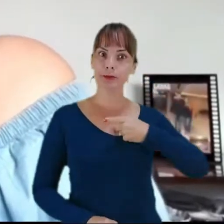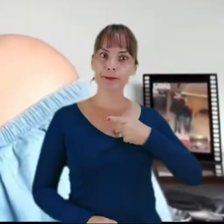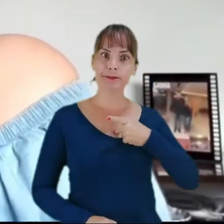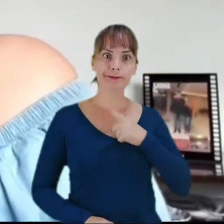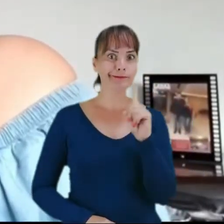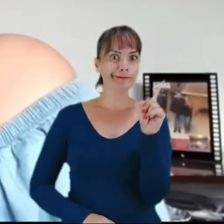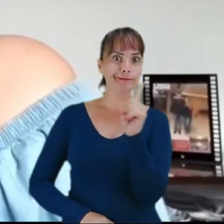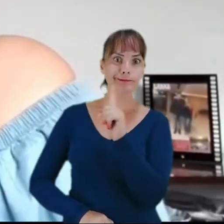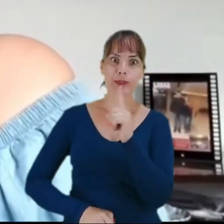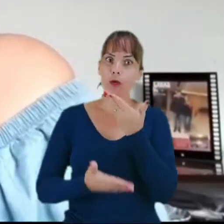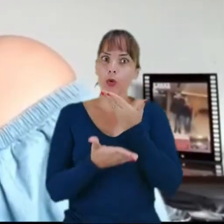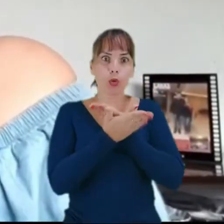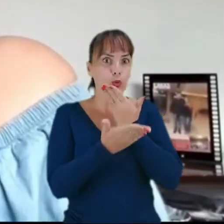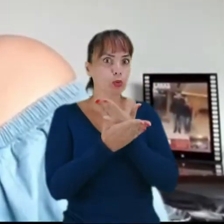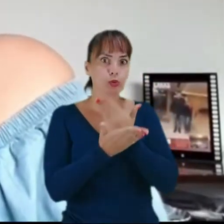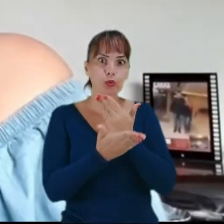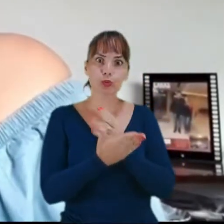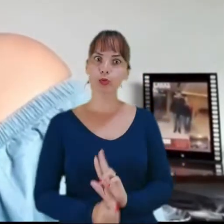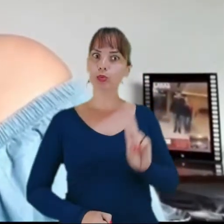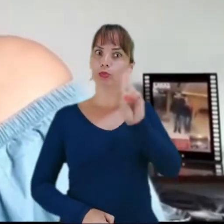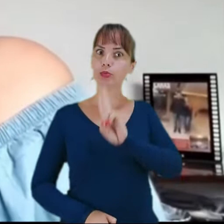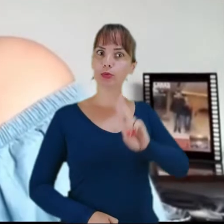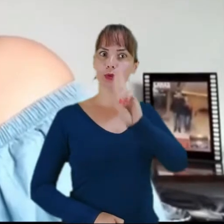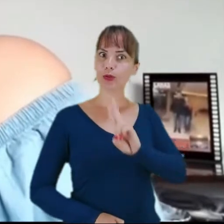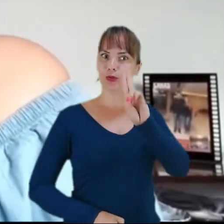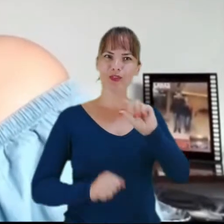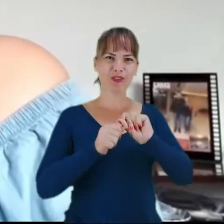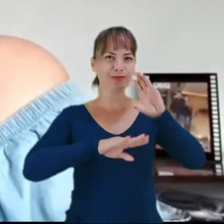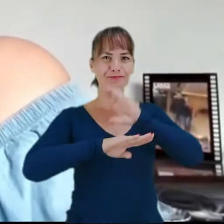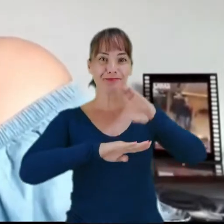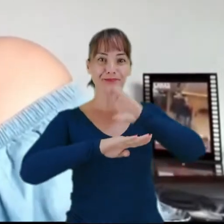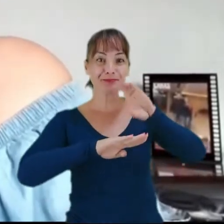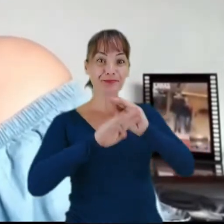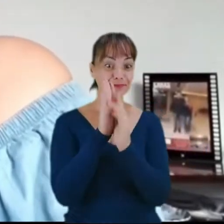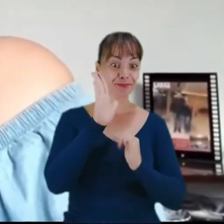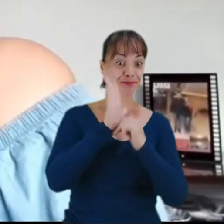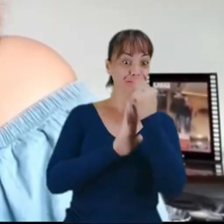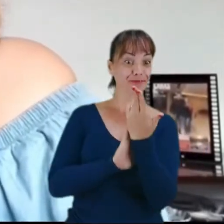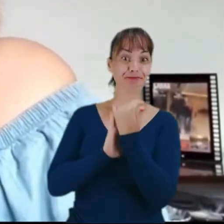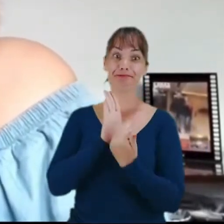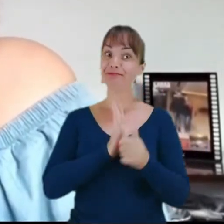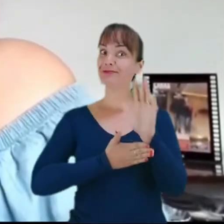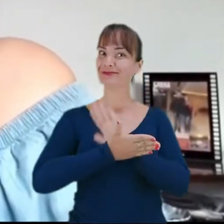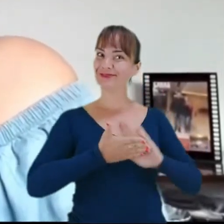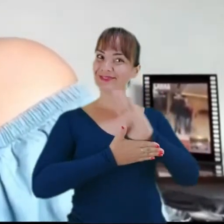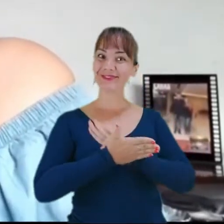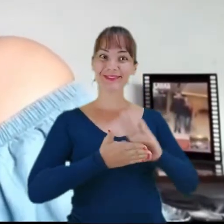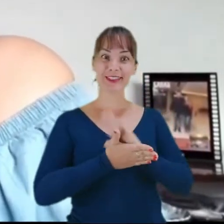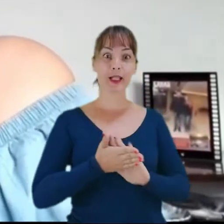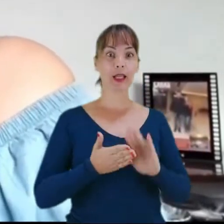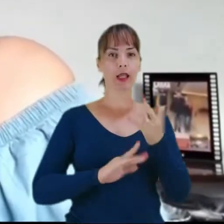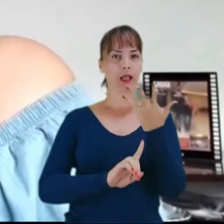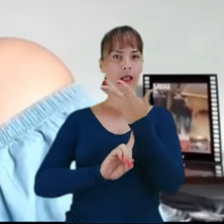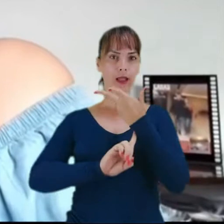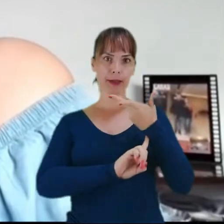sozinho. Ele não é um artista que foi numa universidade, que fez cursos de pintura, de desenho, nada disso.